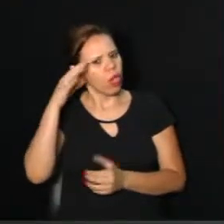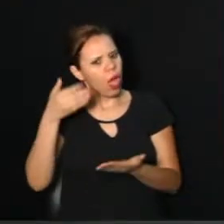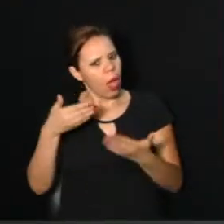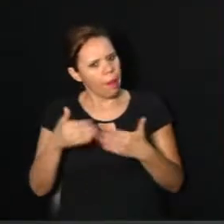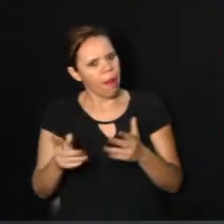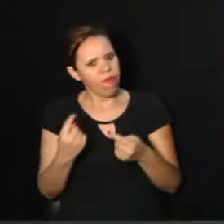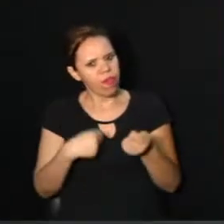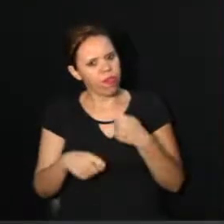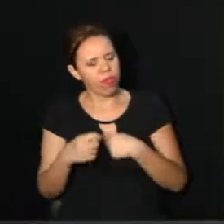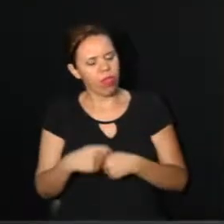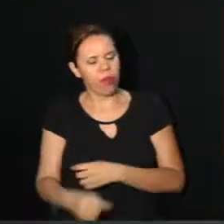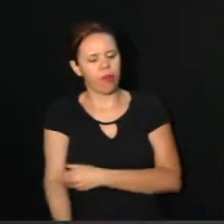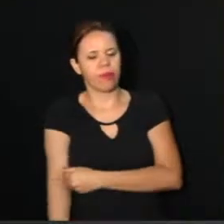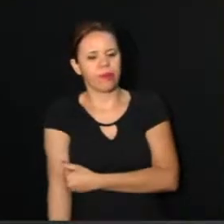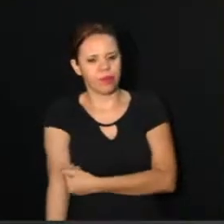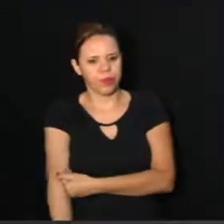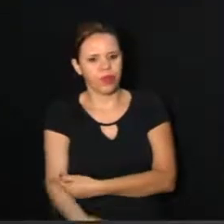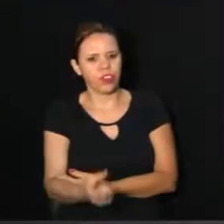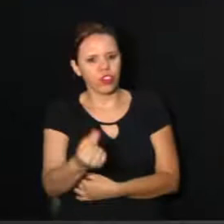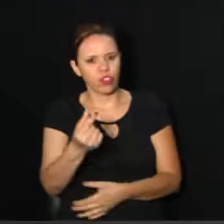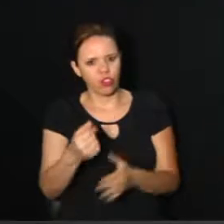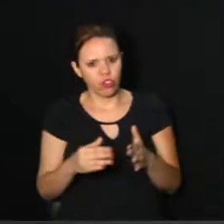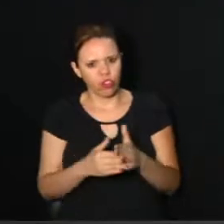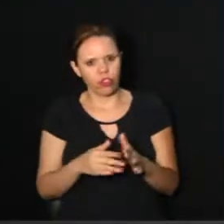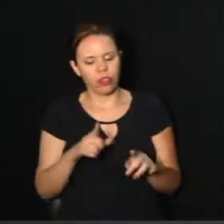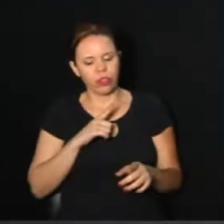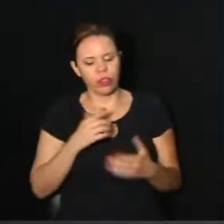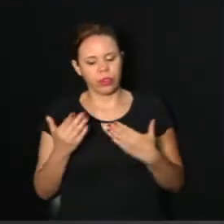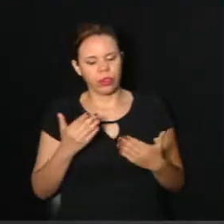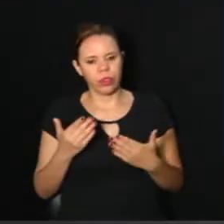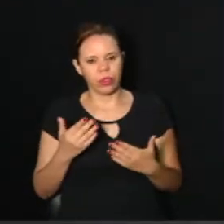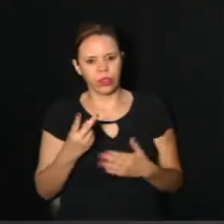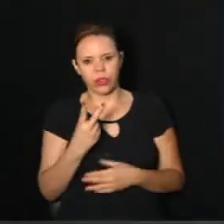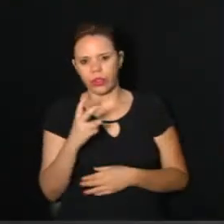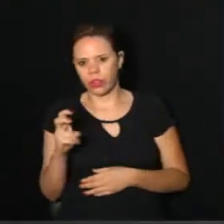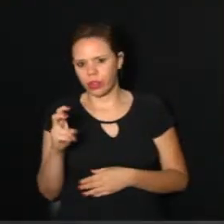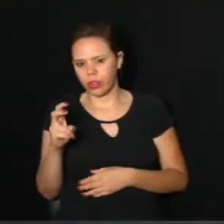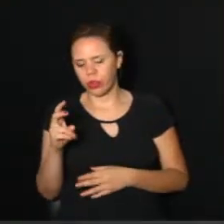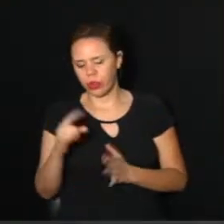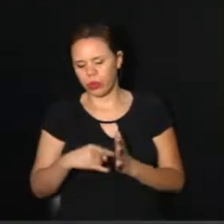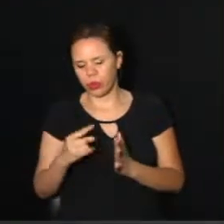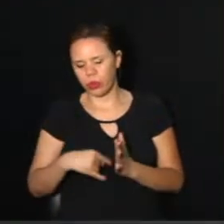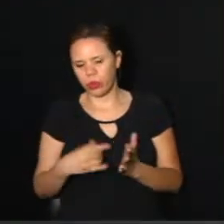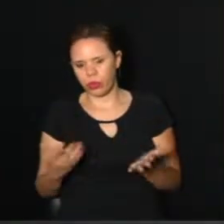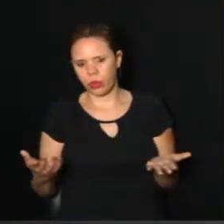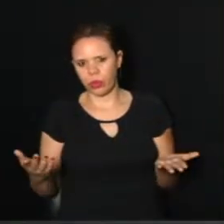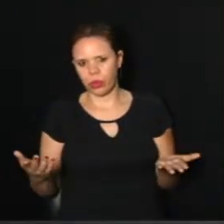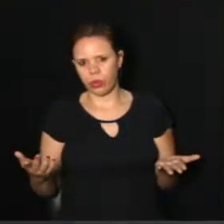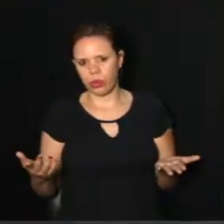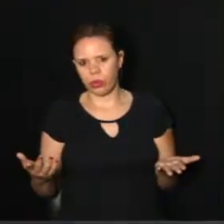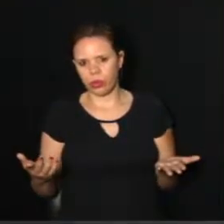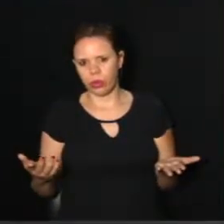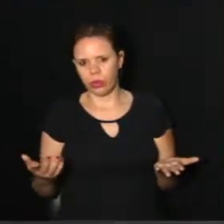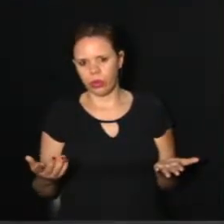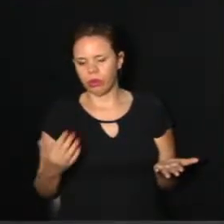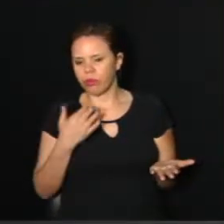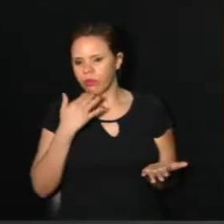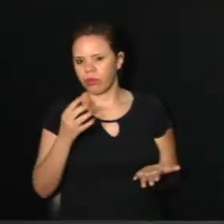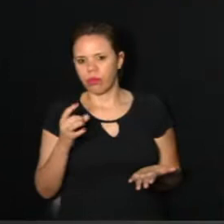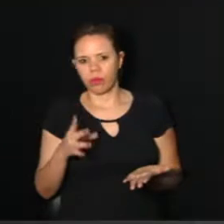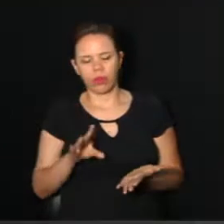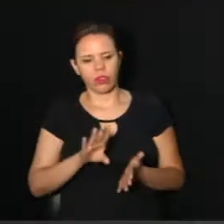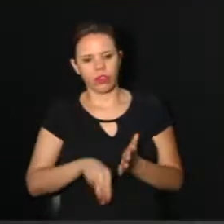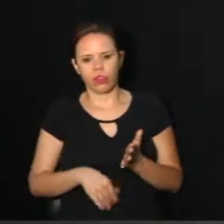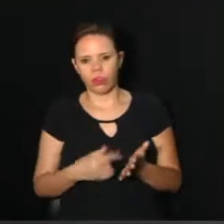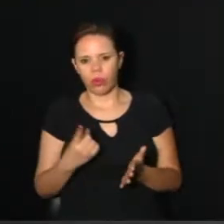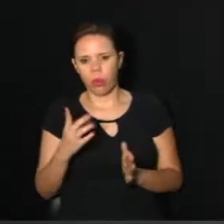ele tem um dinheiro finito. Quando ele se depara com 25 documentos, onde não basta tirar só